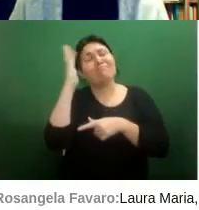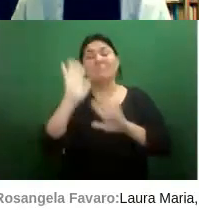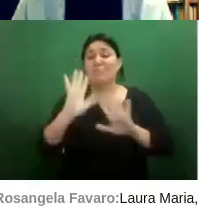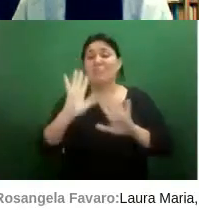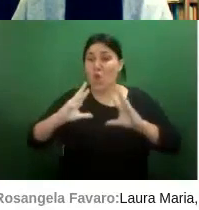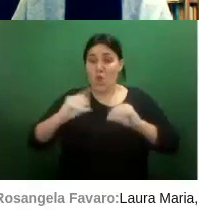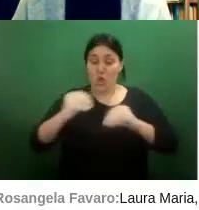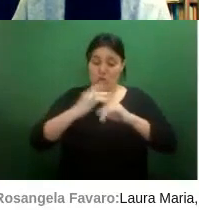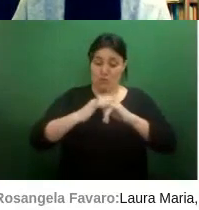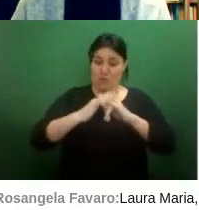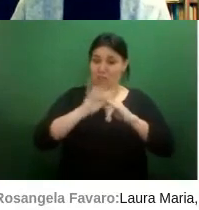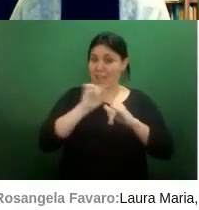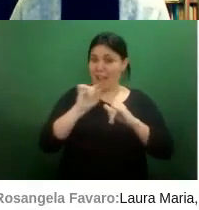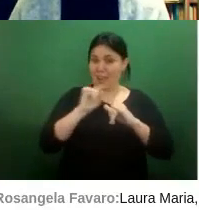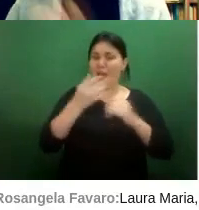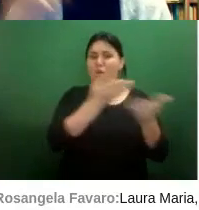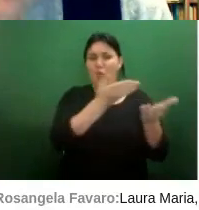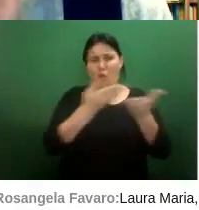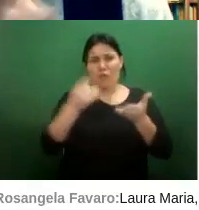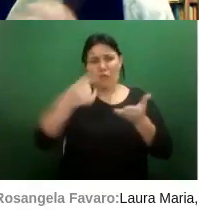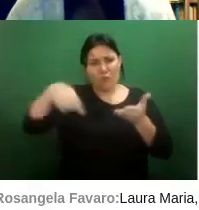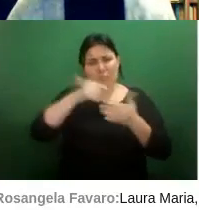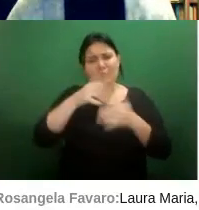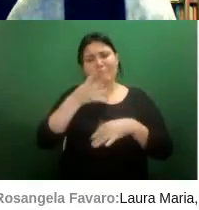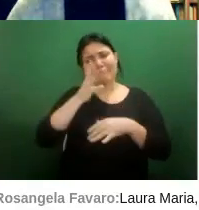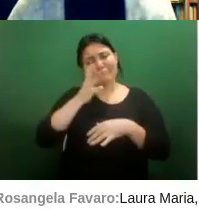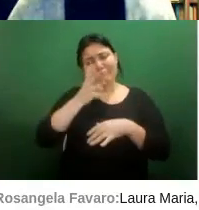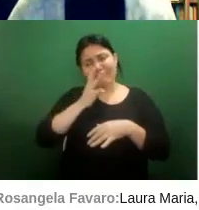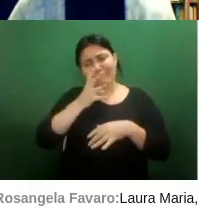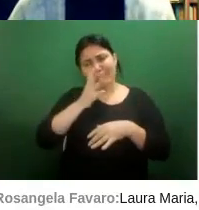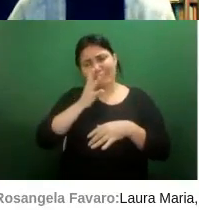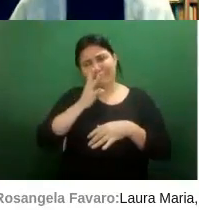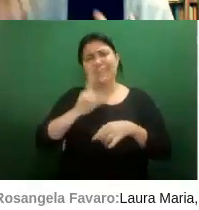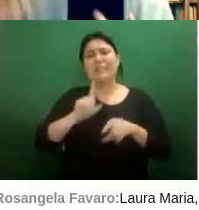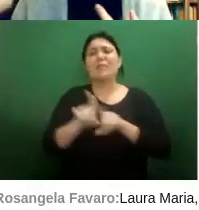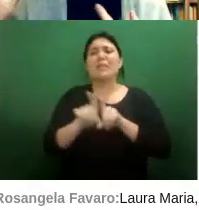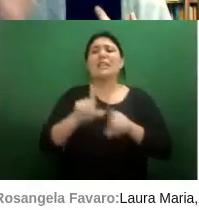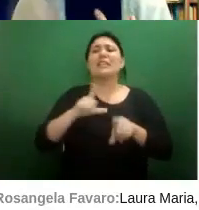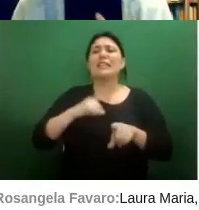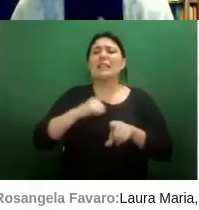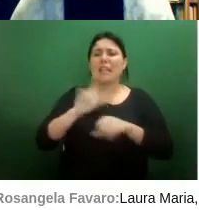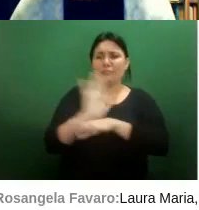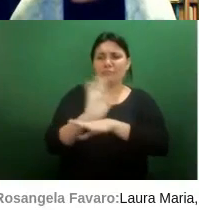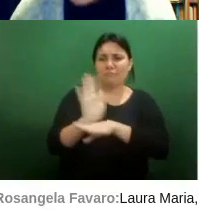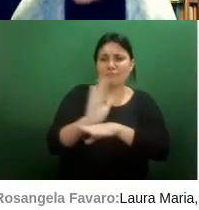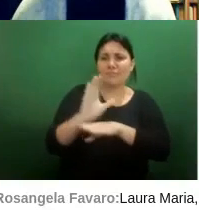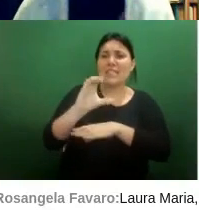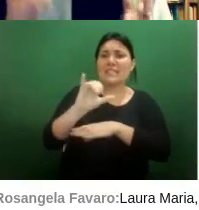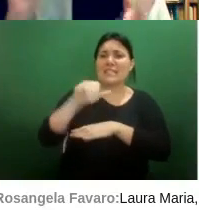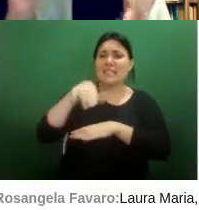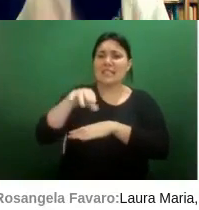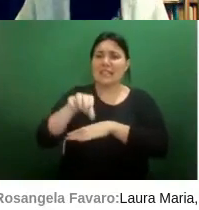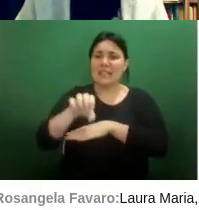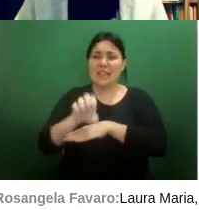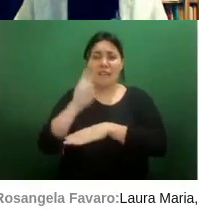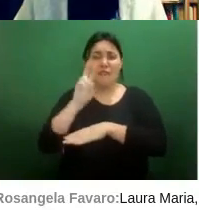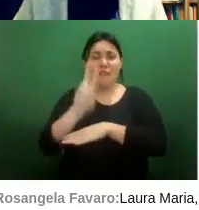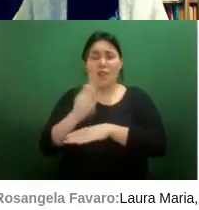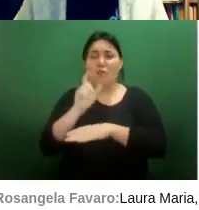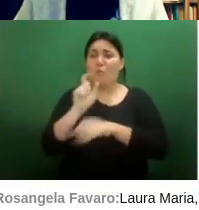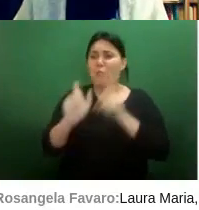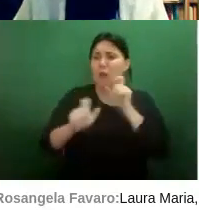convido vocês a participarem. Tem o Cine Ver com Palavras também, com vários curtas-metragens,